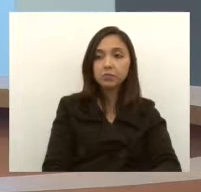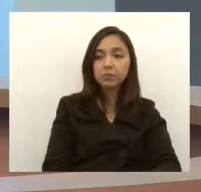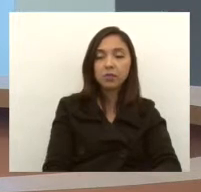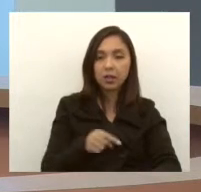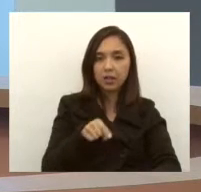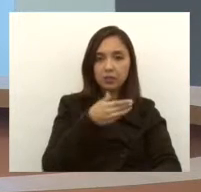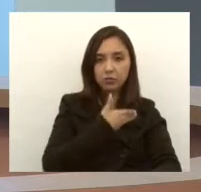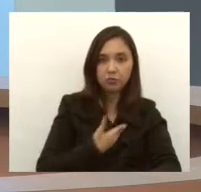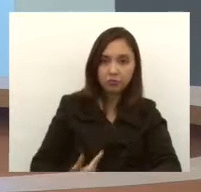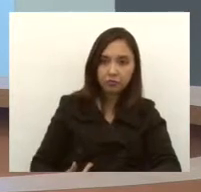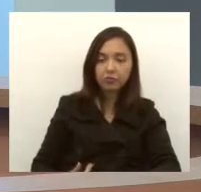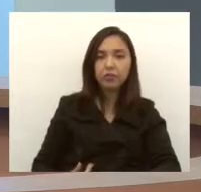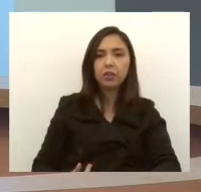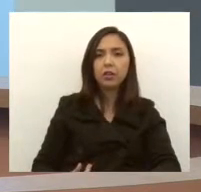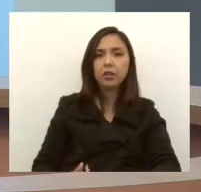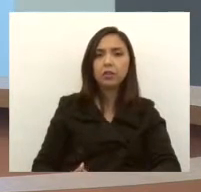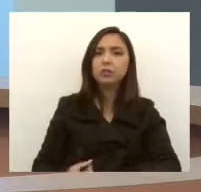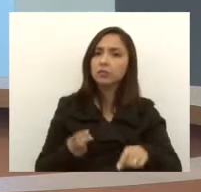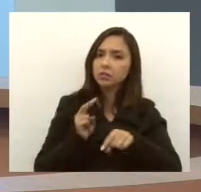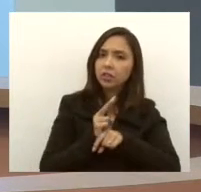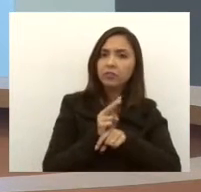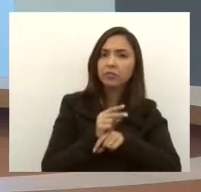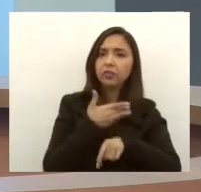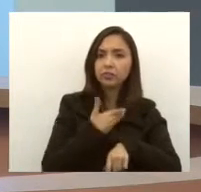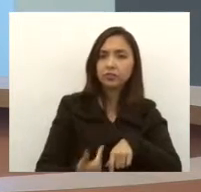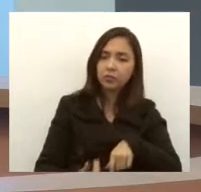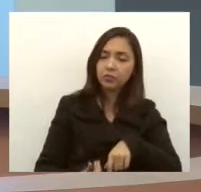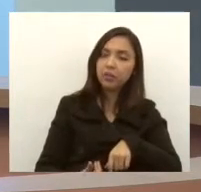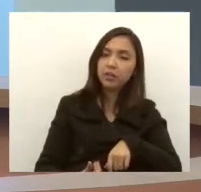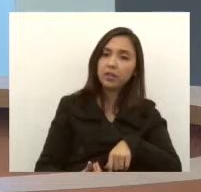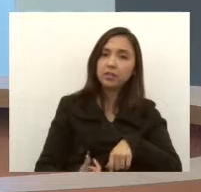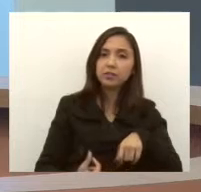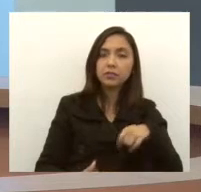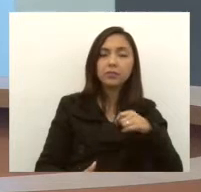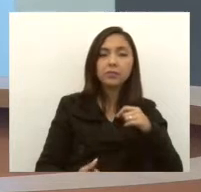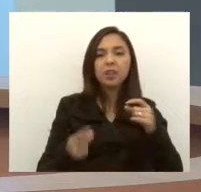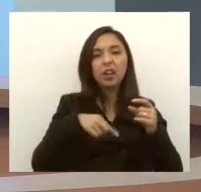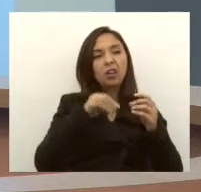do governo defendam o governo.